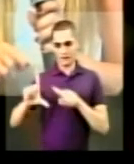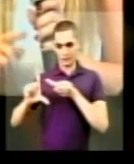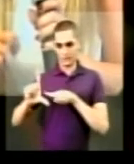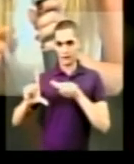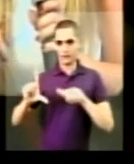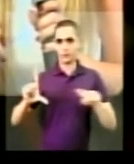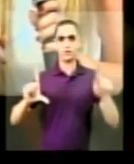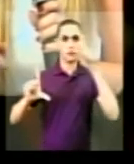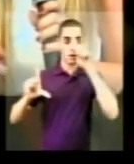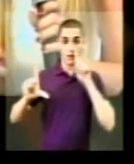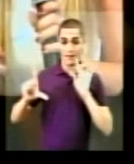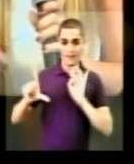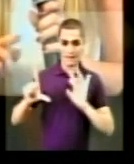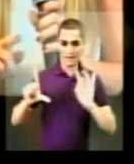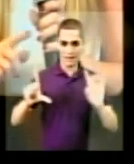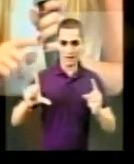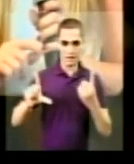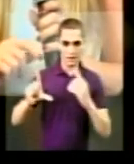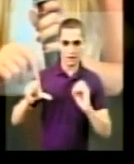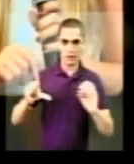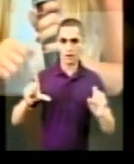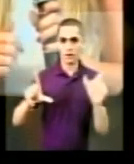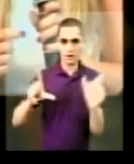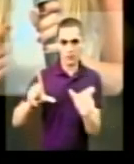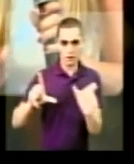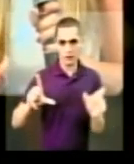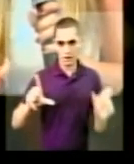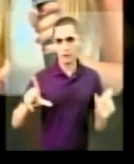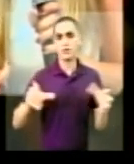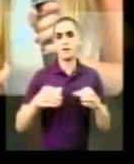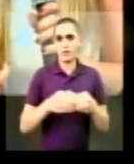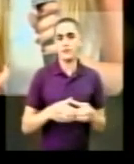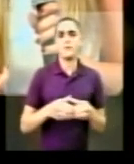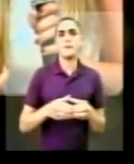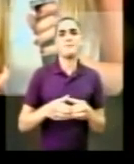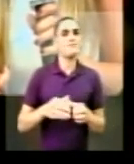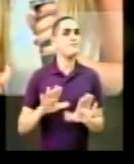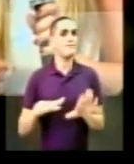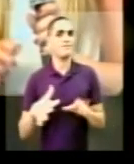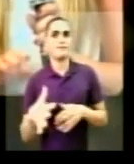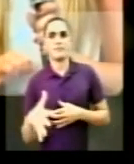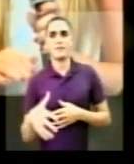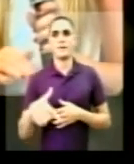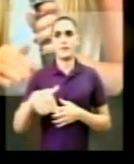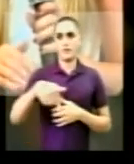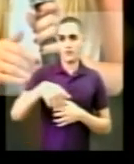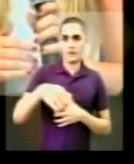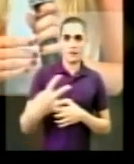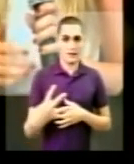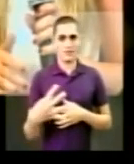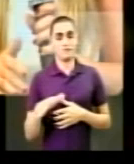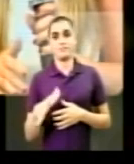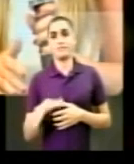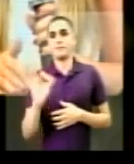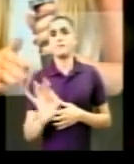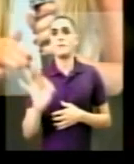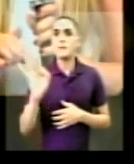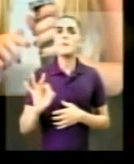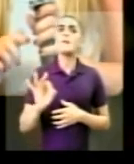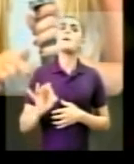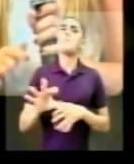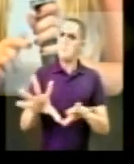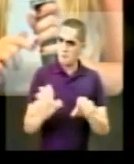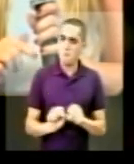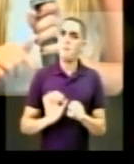podem ver que cada 100 pessoas internadas, 74 delas acaba sendo positivo para a Covid. Então, um percentual de positividade muito